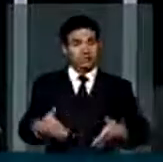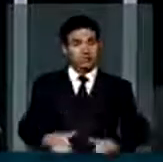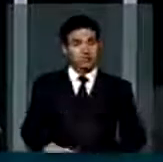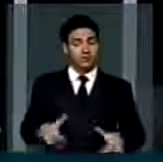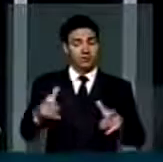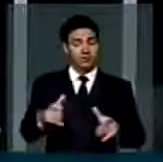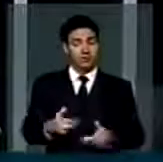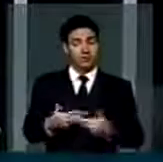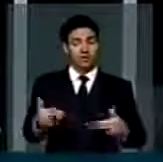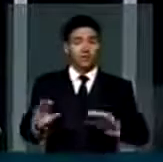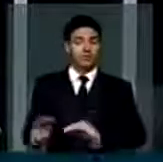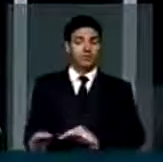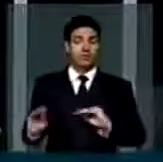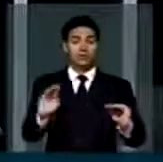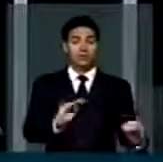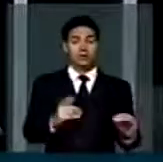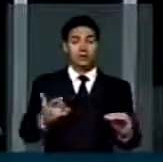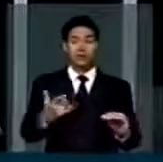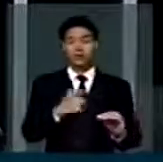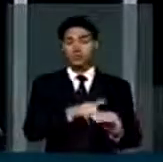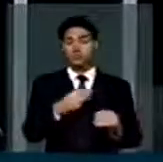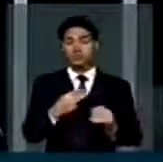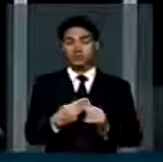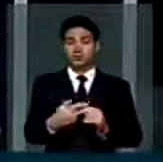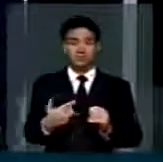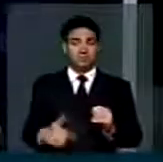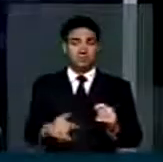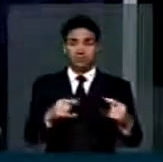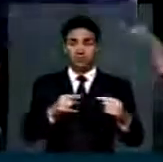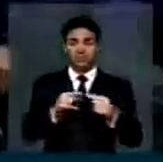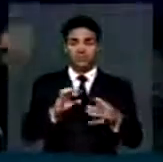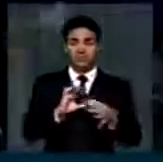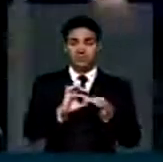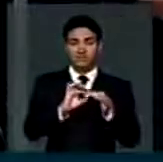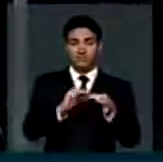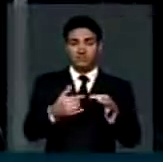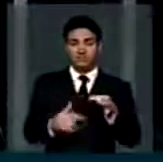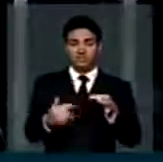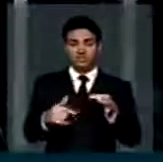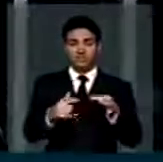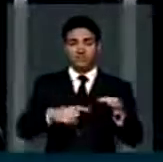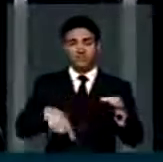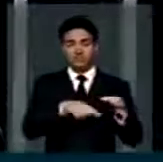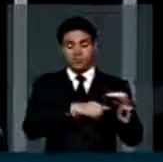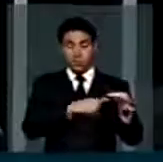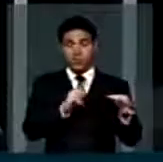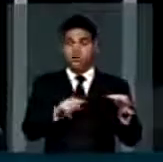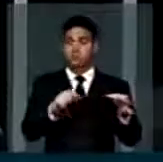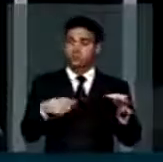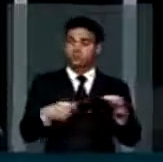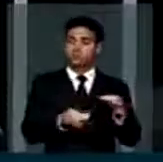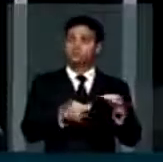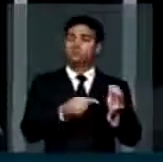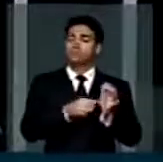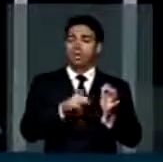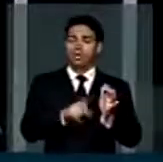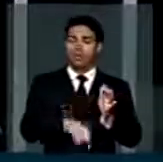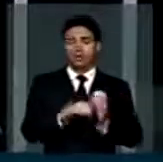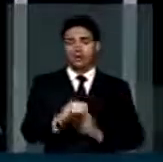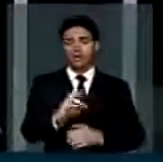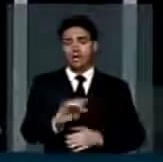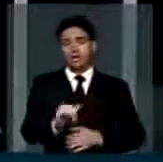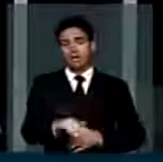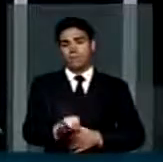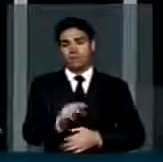raiz, para um município onde ele não tem nenhum vínculo. Nós estamos tipificando essa conduta como uma conduta